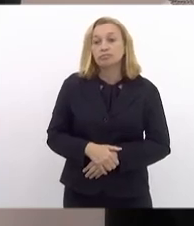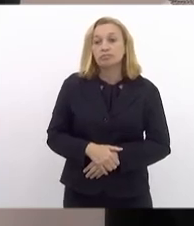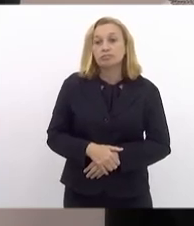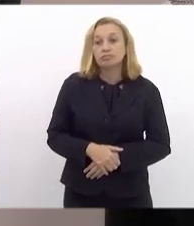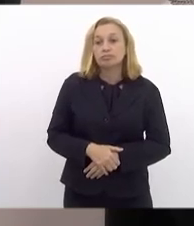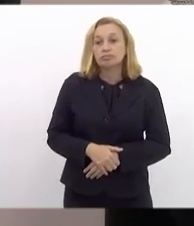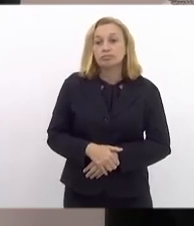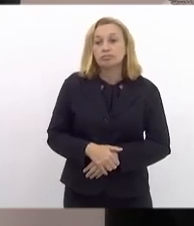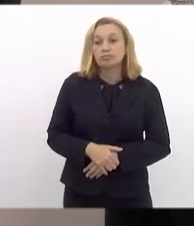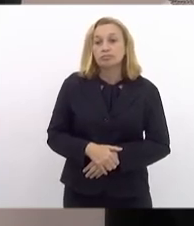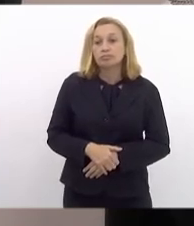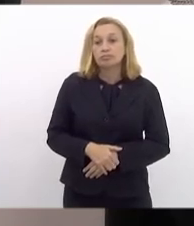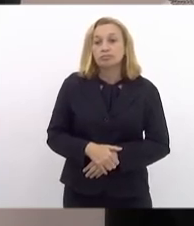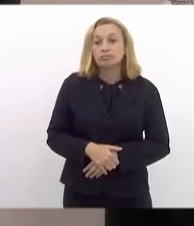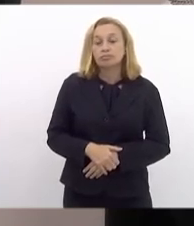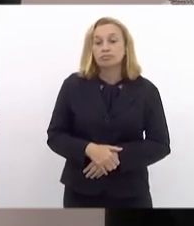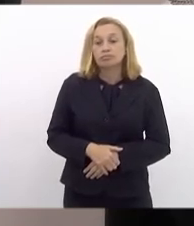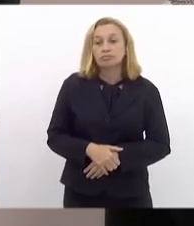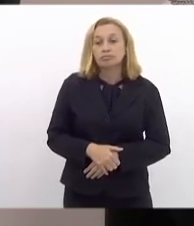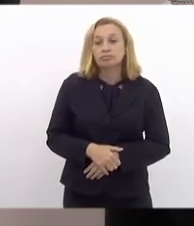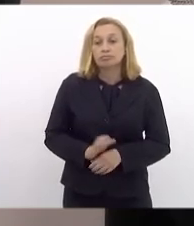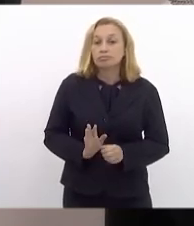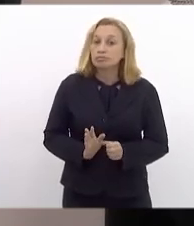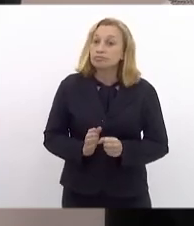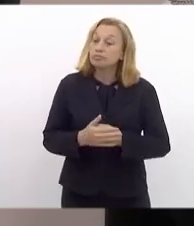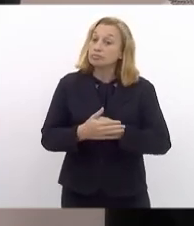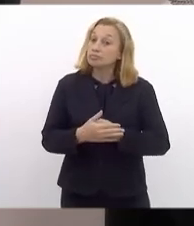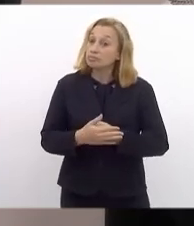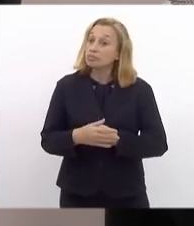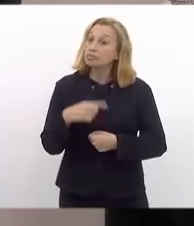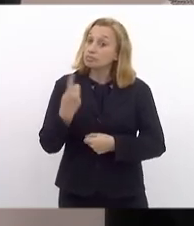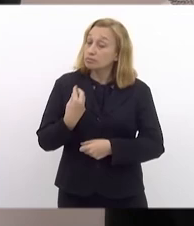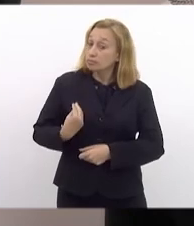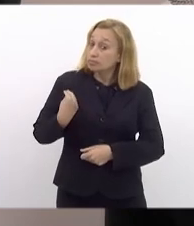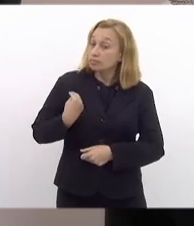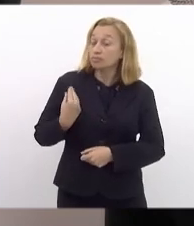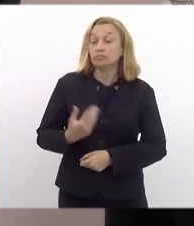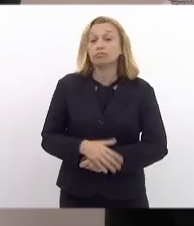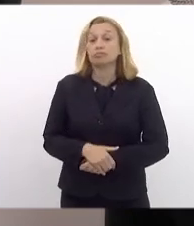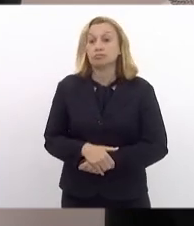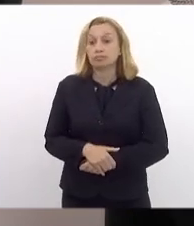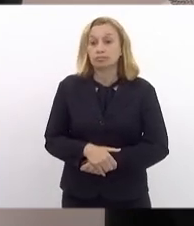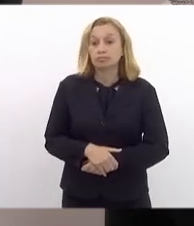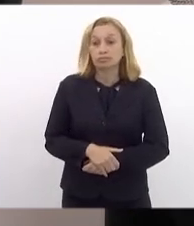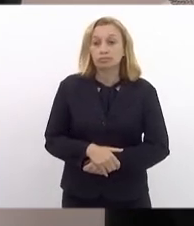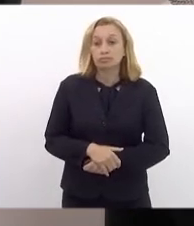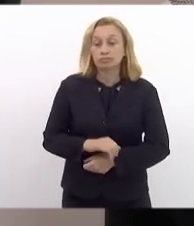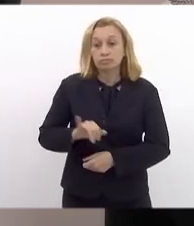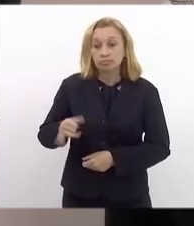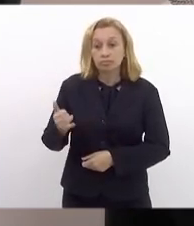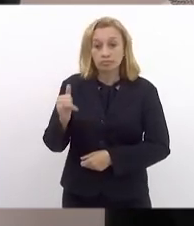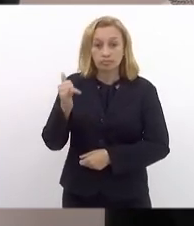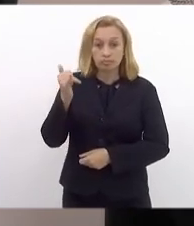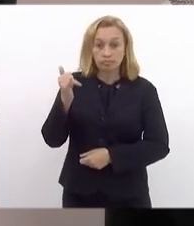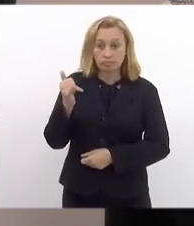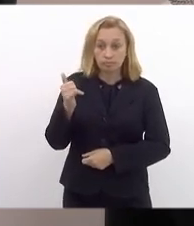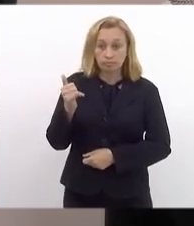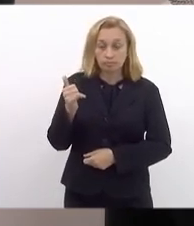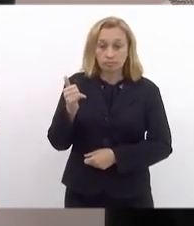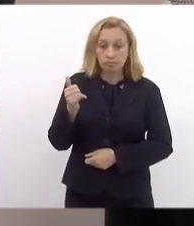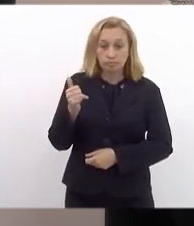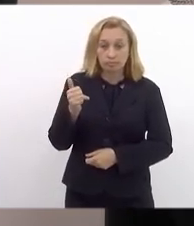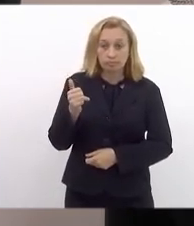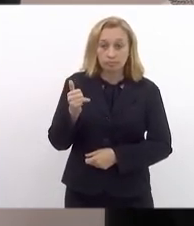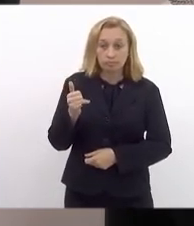eu vou botar aqui mascarado que nós estamos vivendo uma inflação galopante